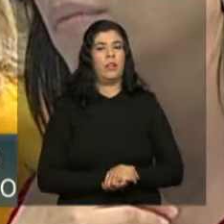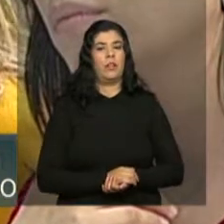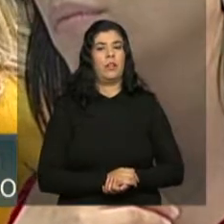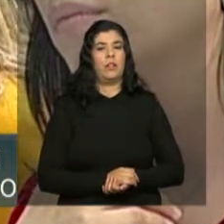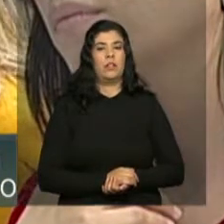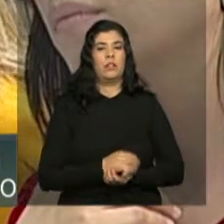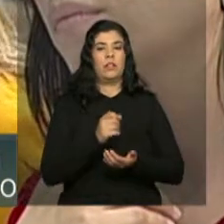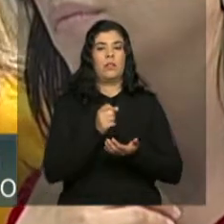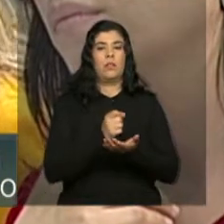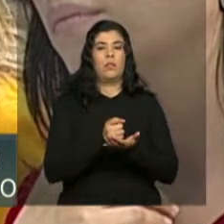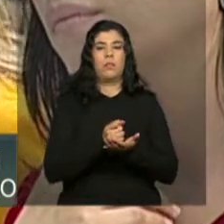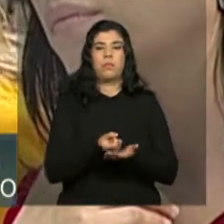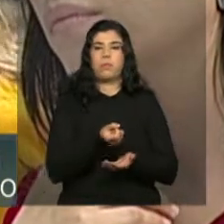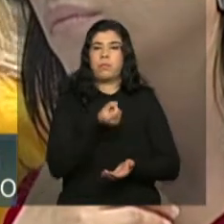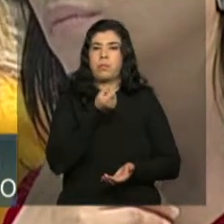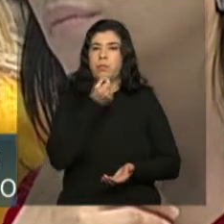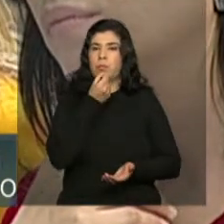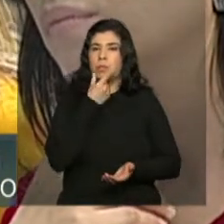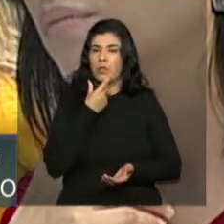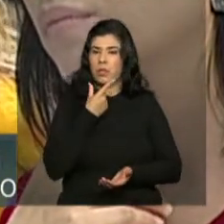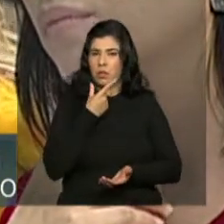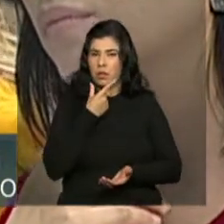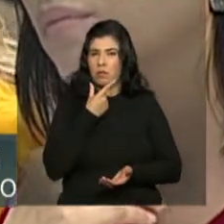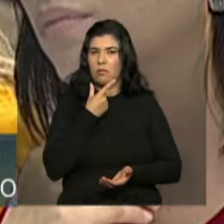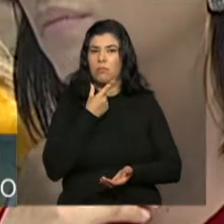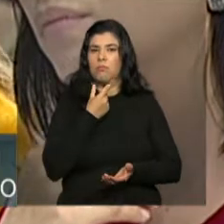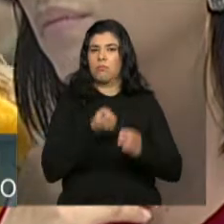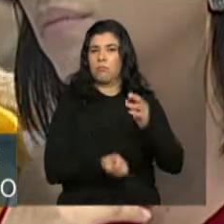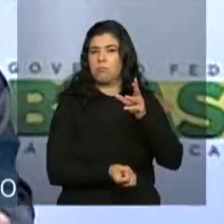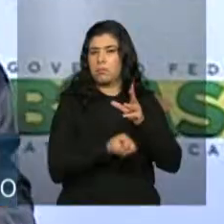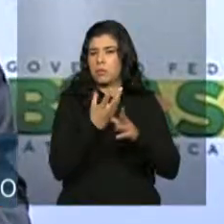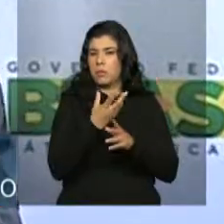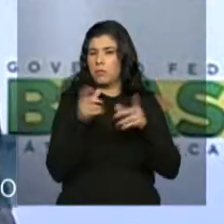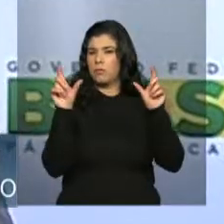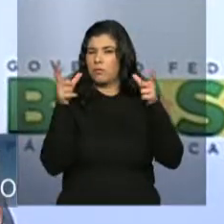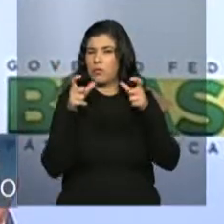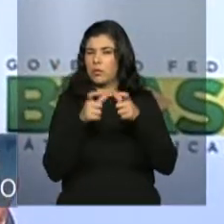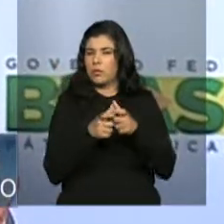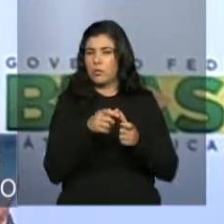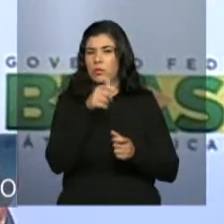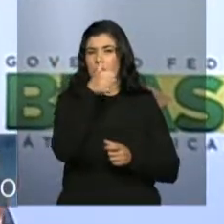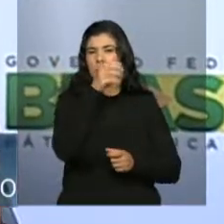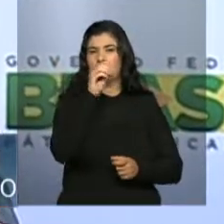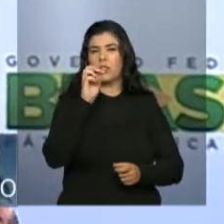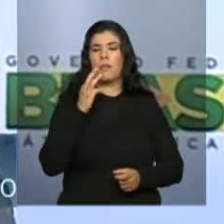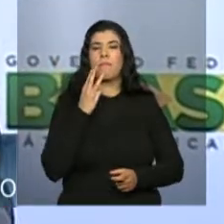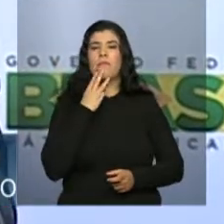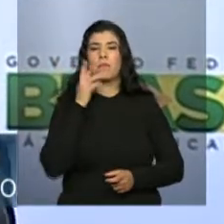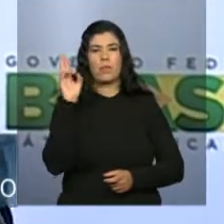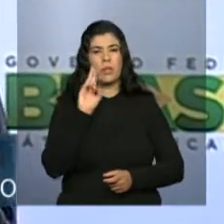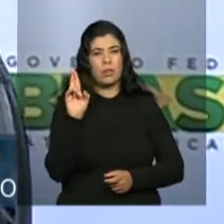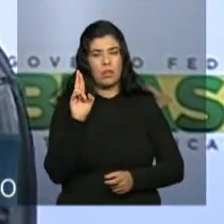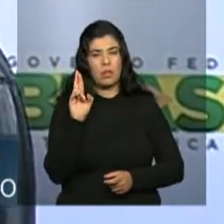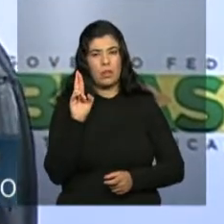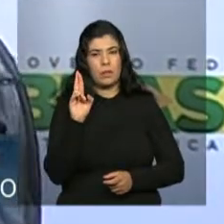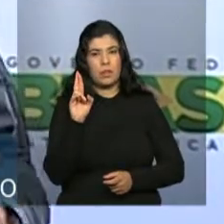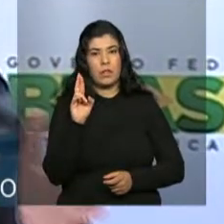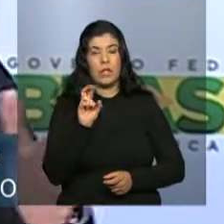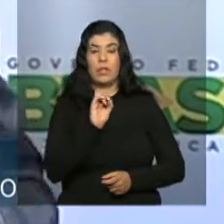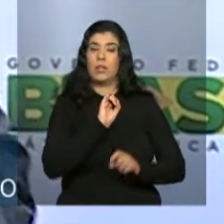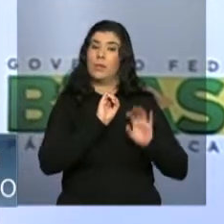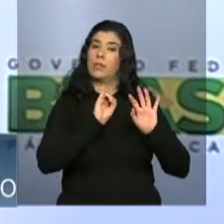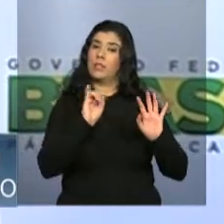medicação Será que 100 milhões de reais a menos aí se você quer dizer se aplicasse a metodologia anterior nós já ela